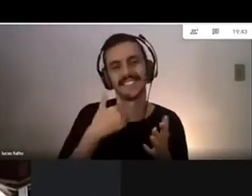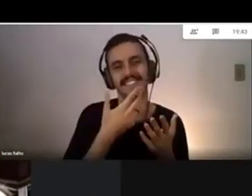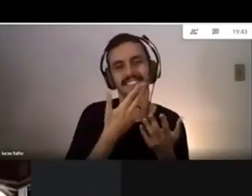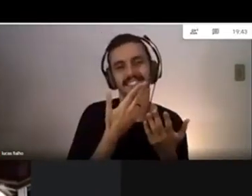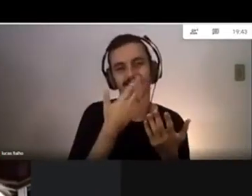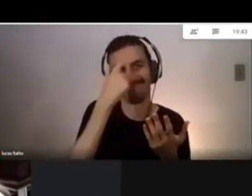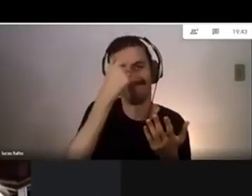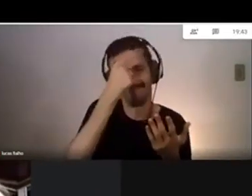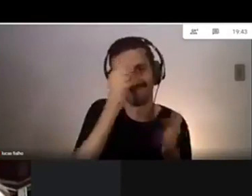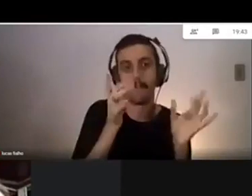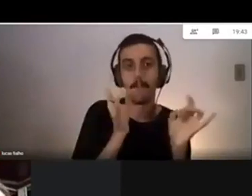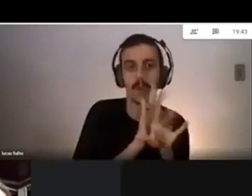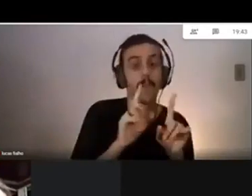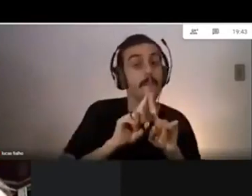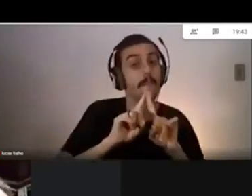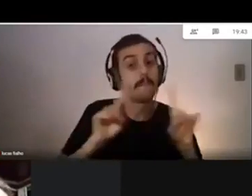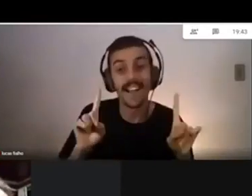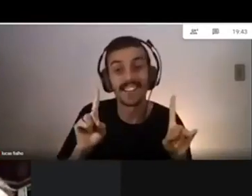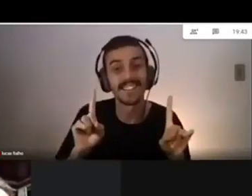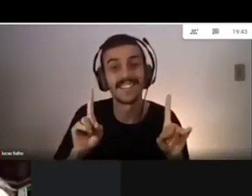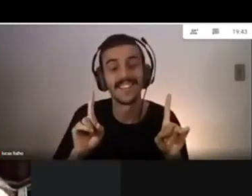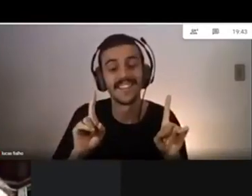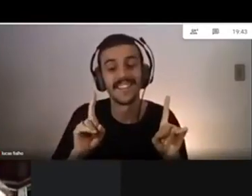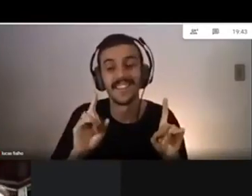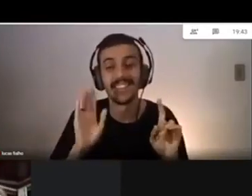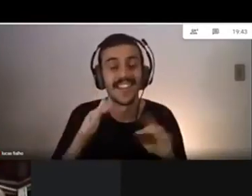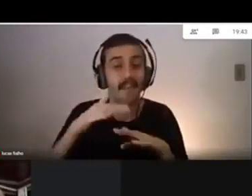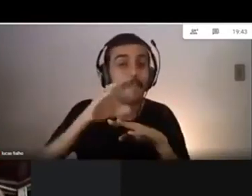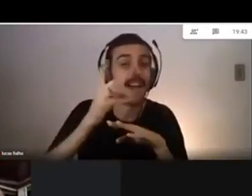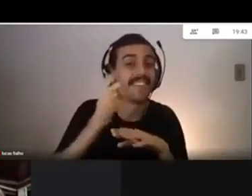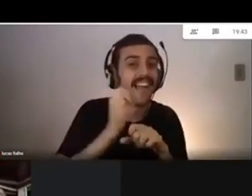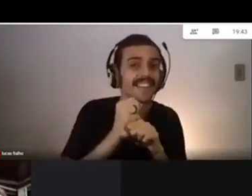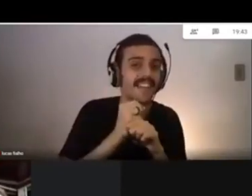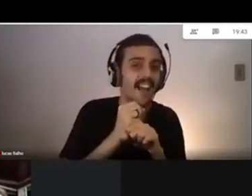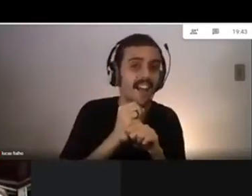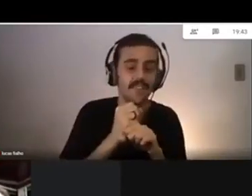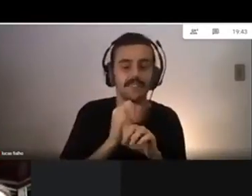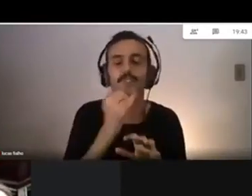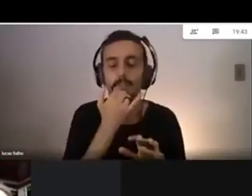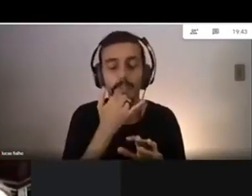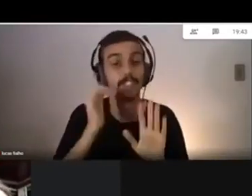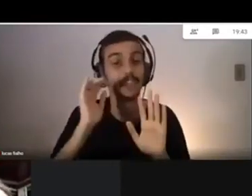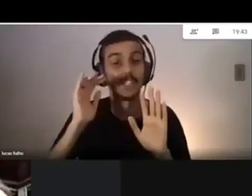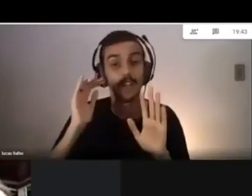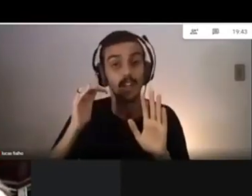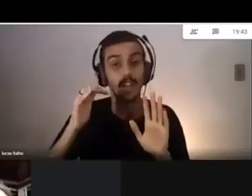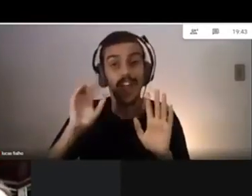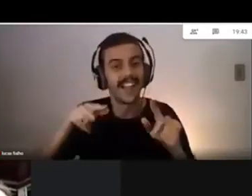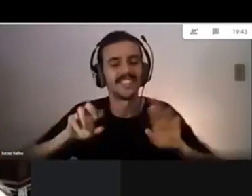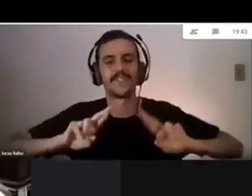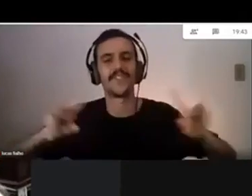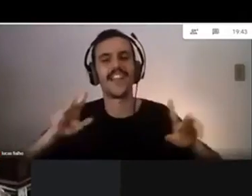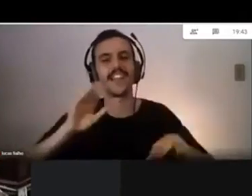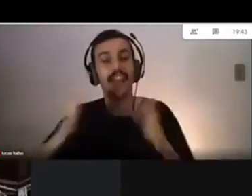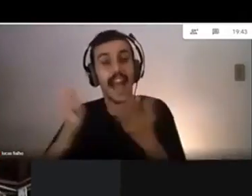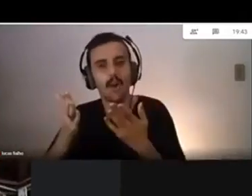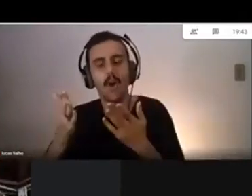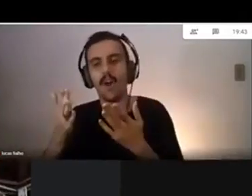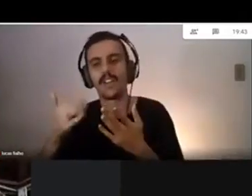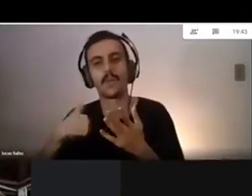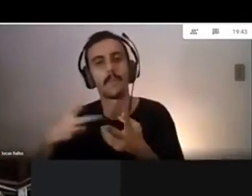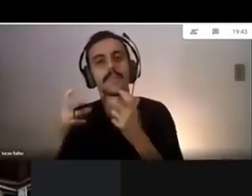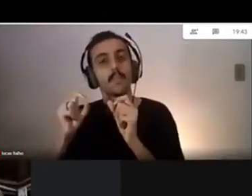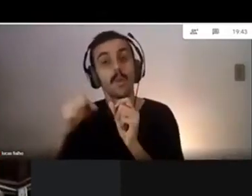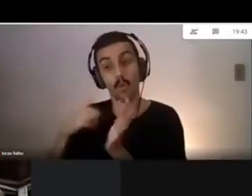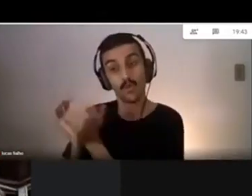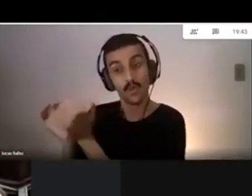era mais de 10 anos mais nova do que eu, né? Então, ao mesmo tempo que eu sentia alguma familiaridade com o ambiente